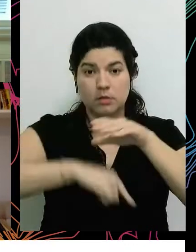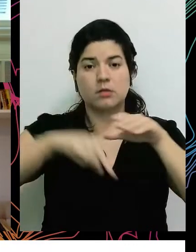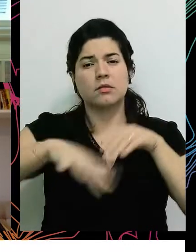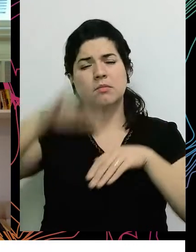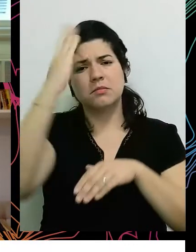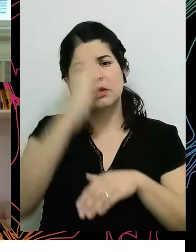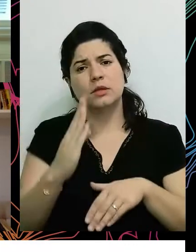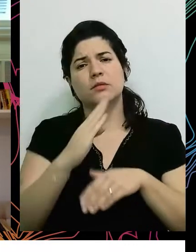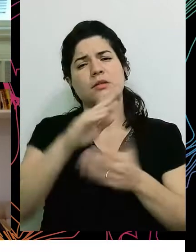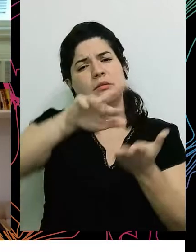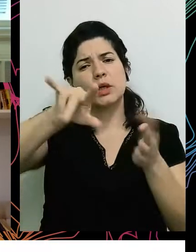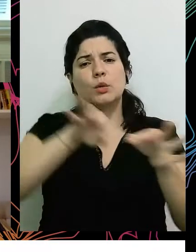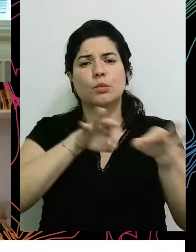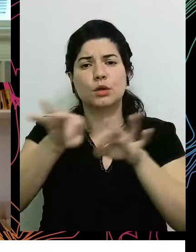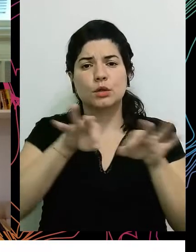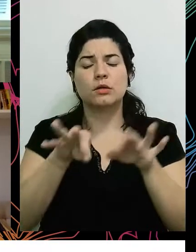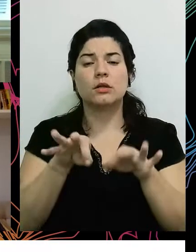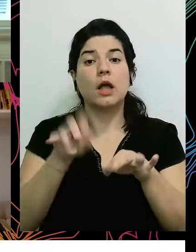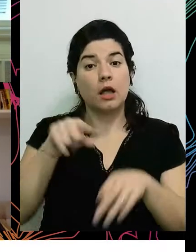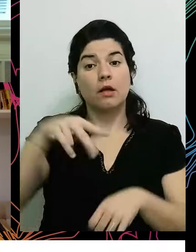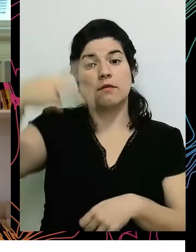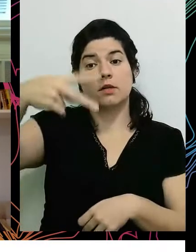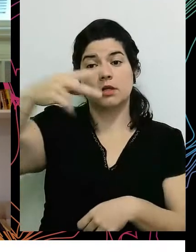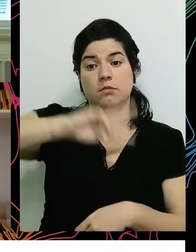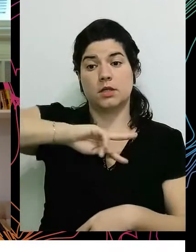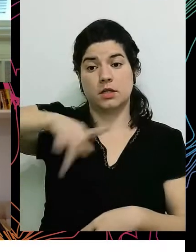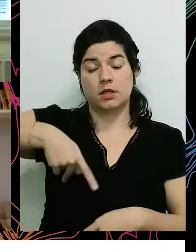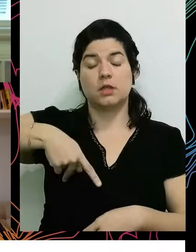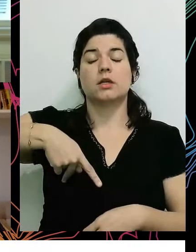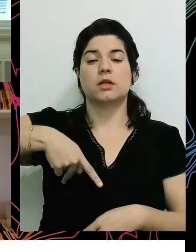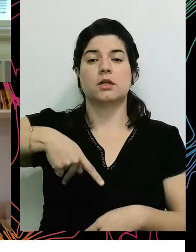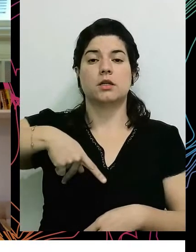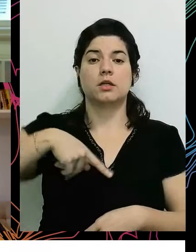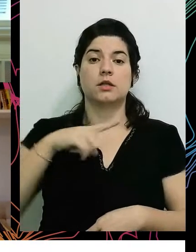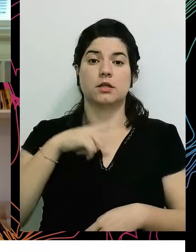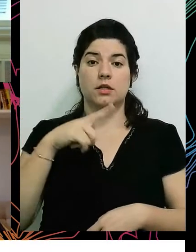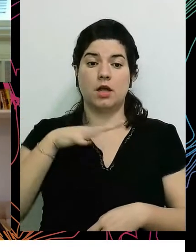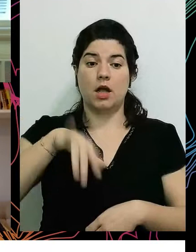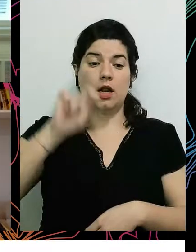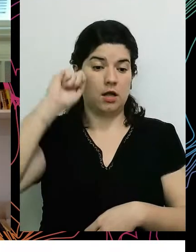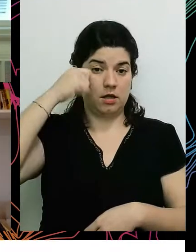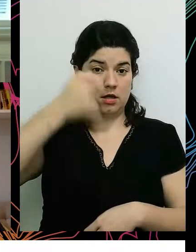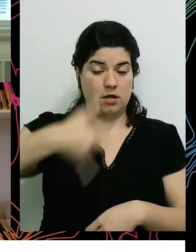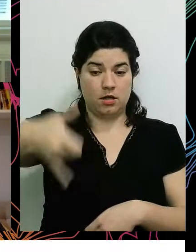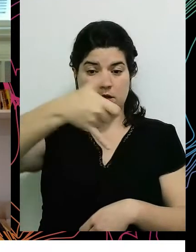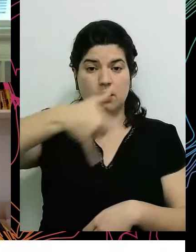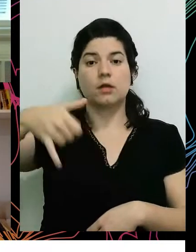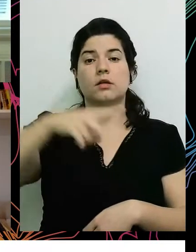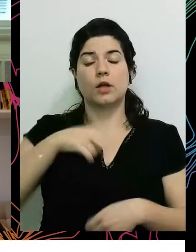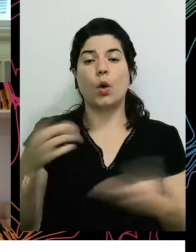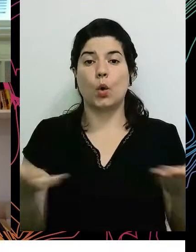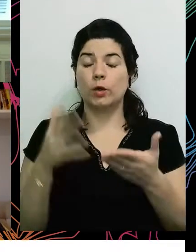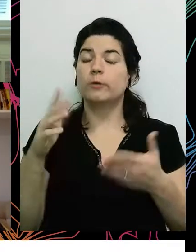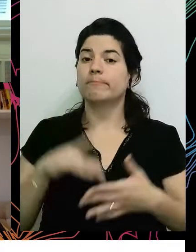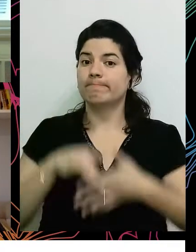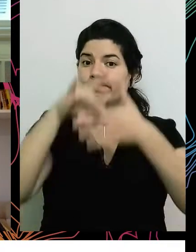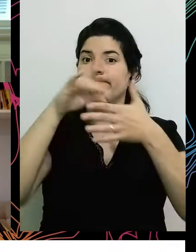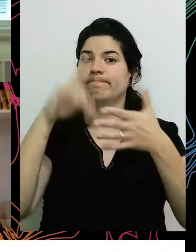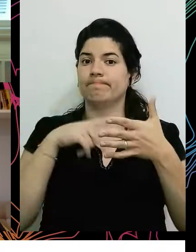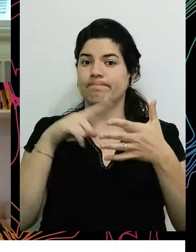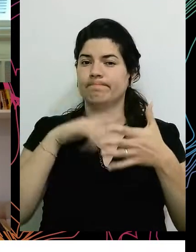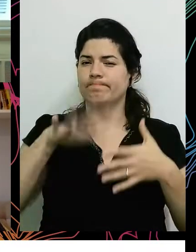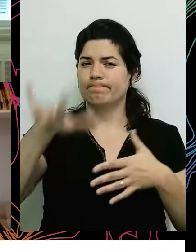projetos, como vice-presidente sênior de tecnologia petrolífera na Equinor Brasil, onde hoje lidera todas as atividades